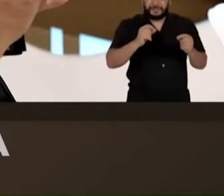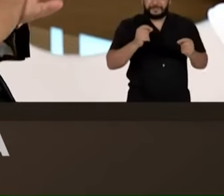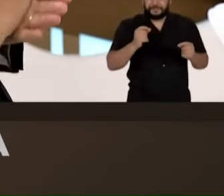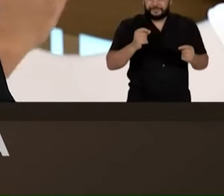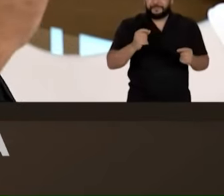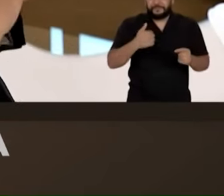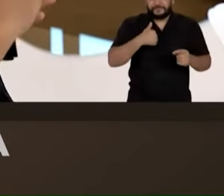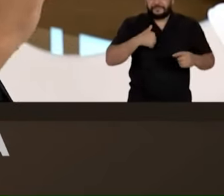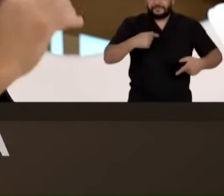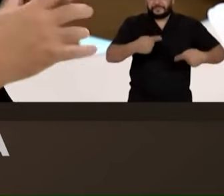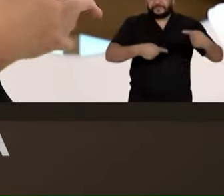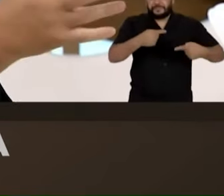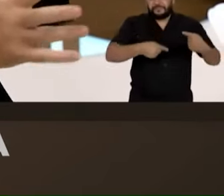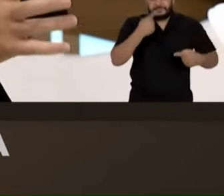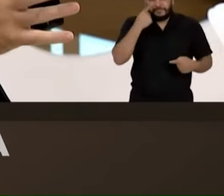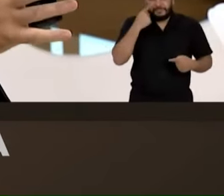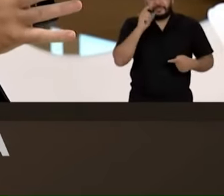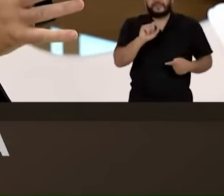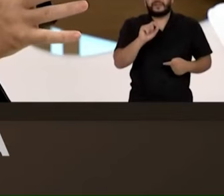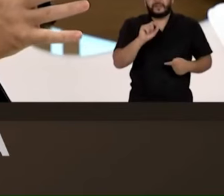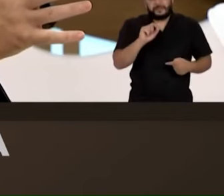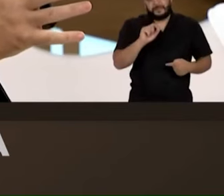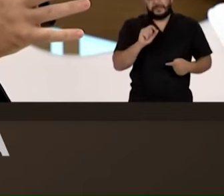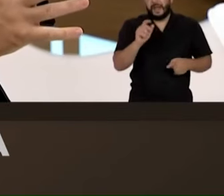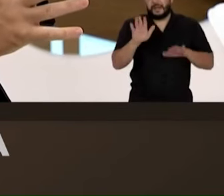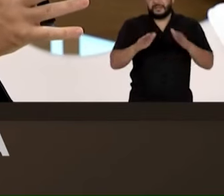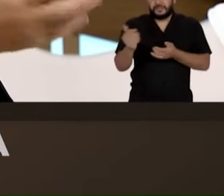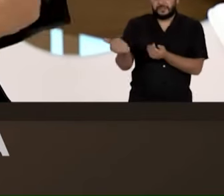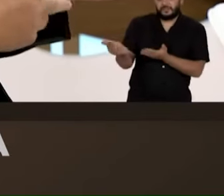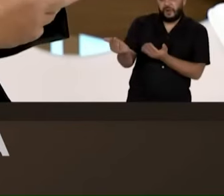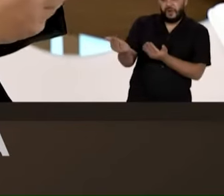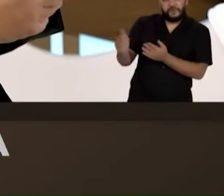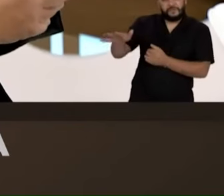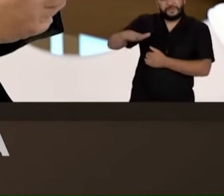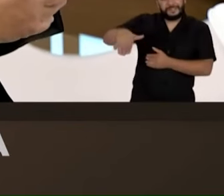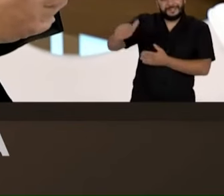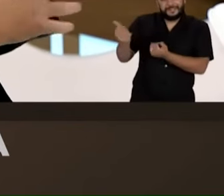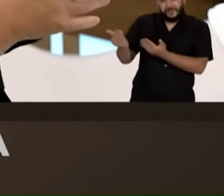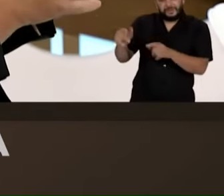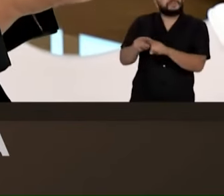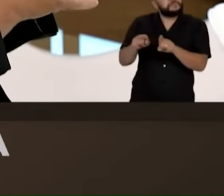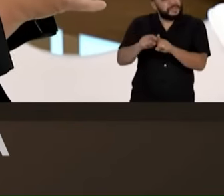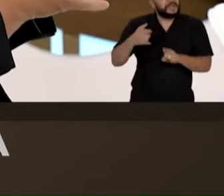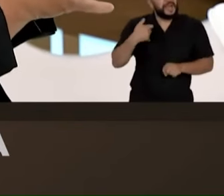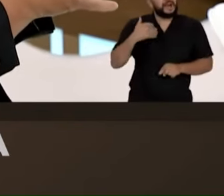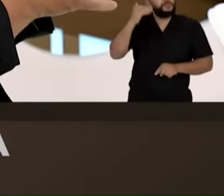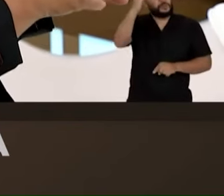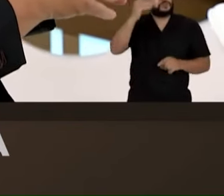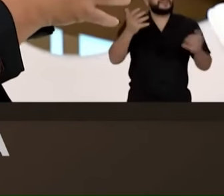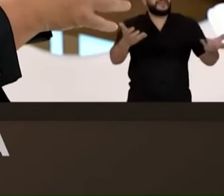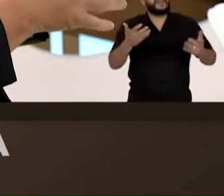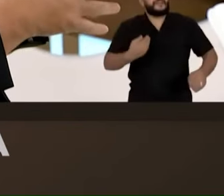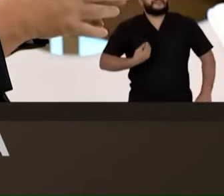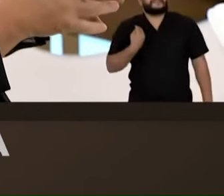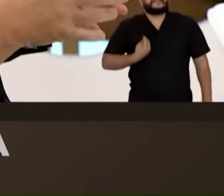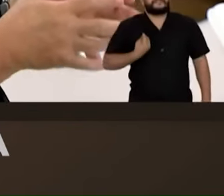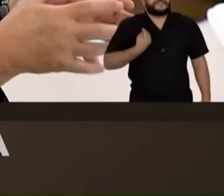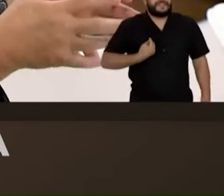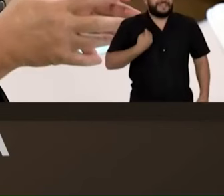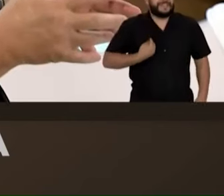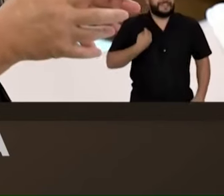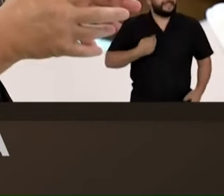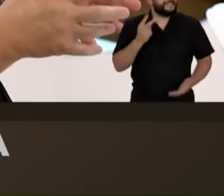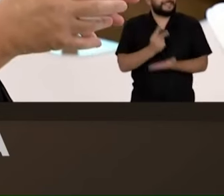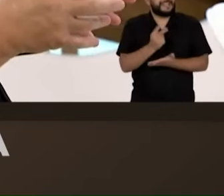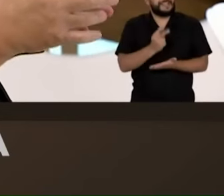anterior que eu tinha visto. Uma parte, por exemplo, dos jovens hoje e uma parte dos adultos querem ter uma vida como se ele vivesse em